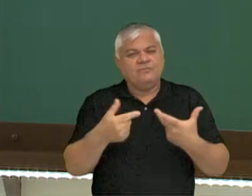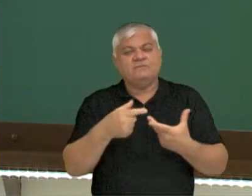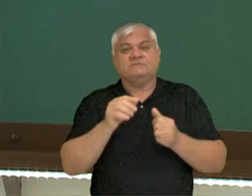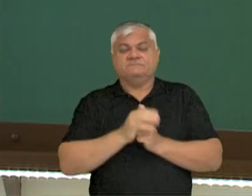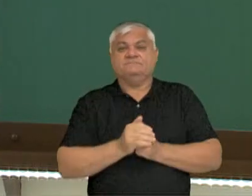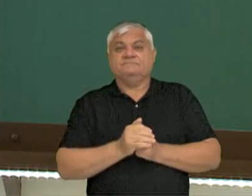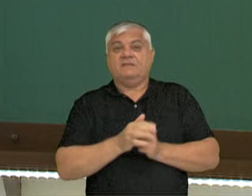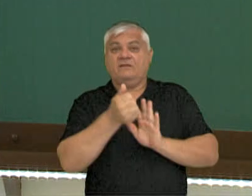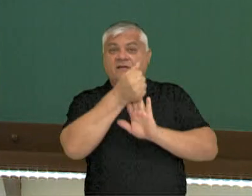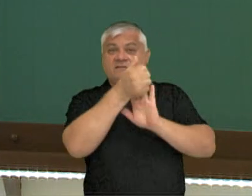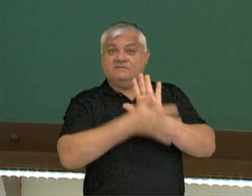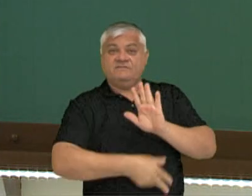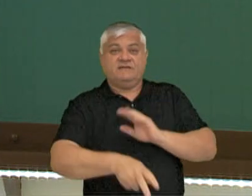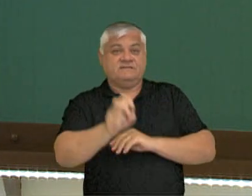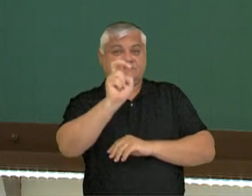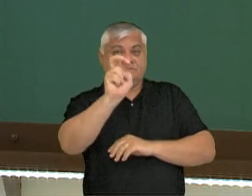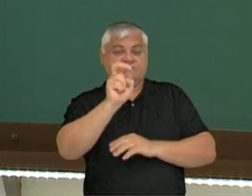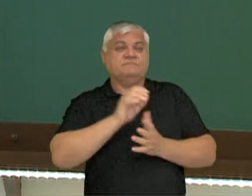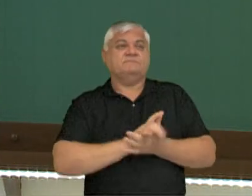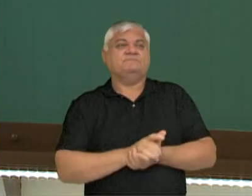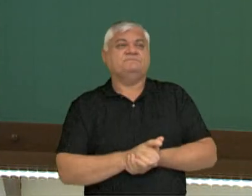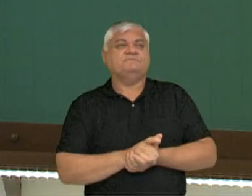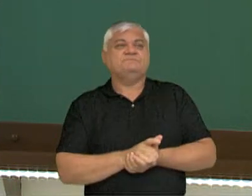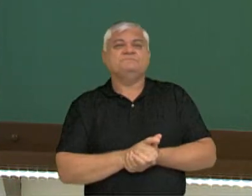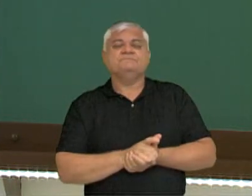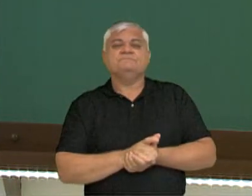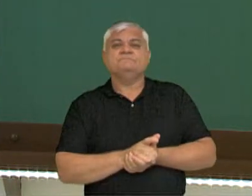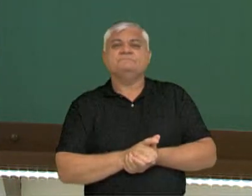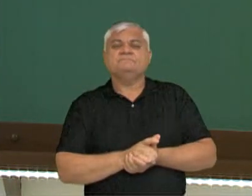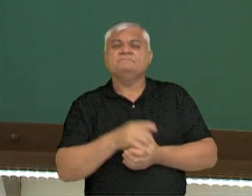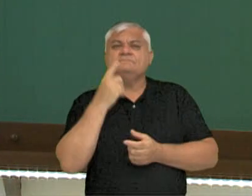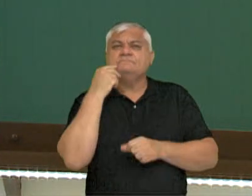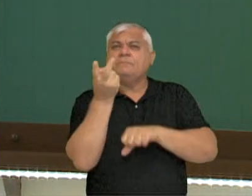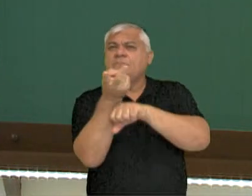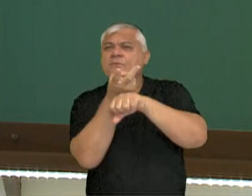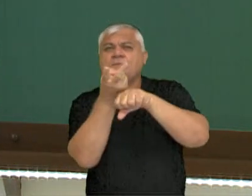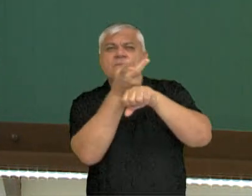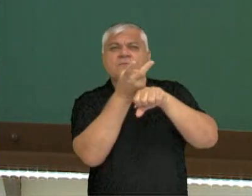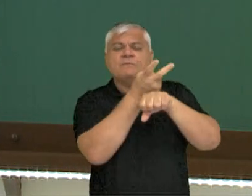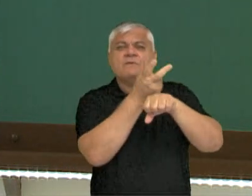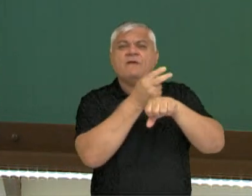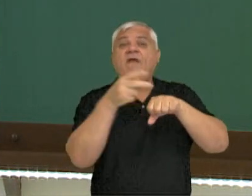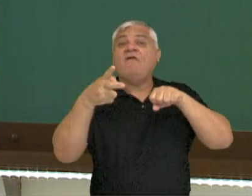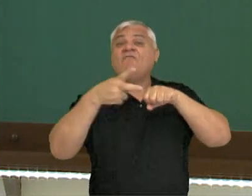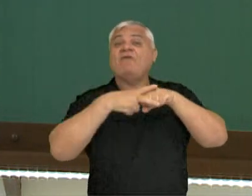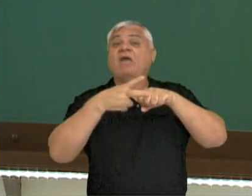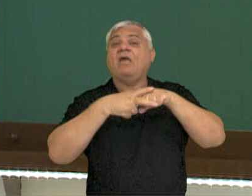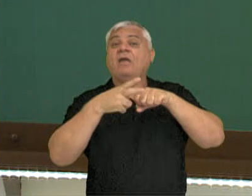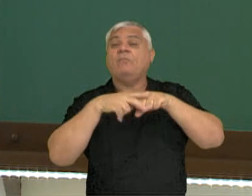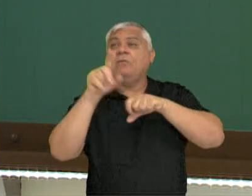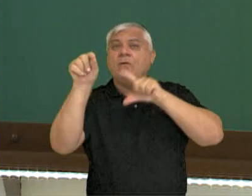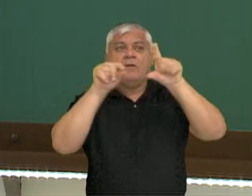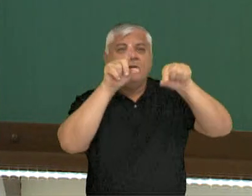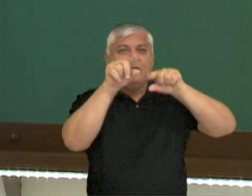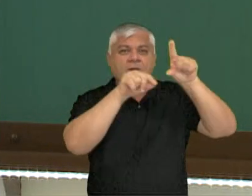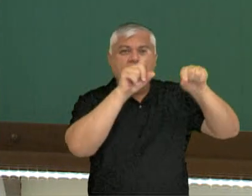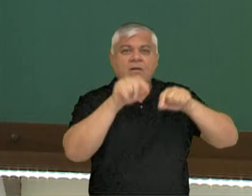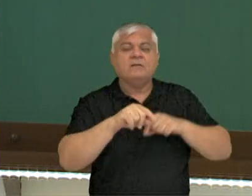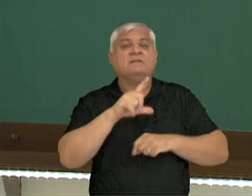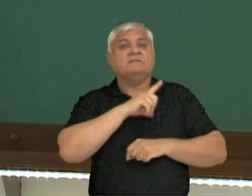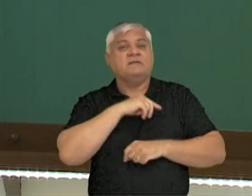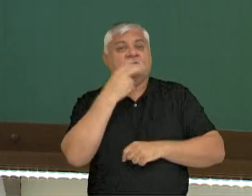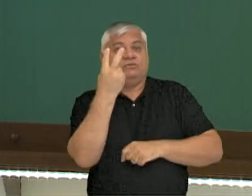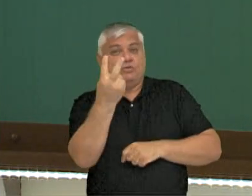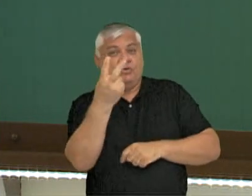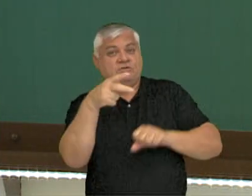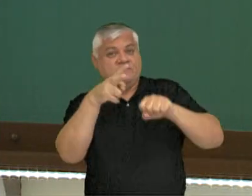Atividade 5, só para os seus olhos. Localize os verbos. Podem ser também locuções verbais, que são 2